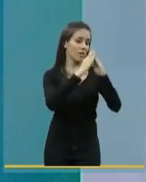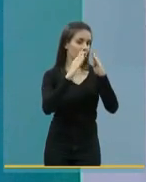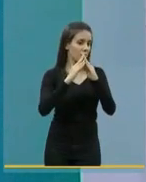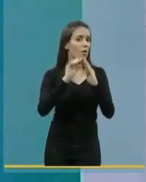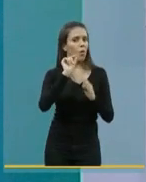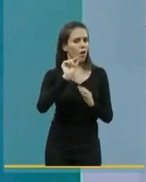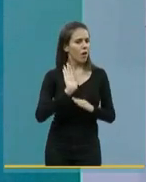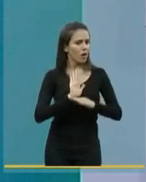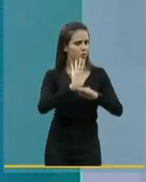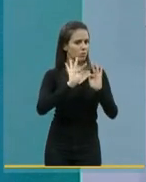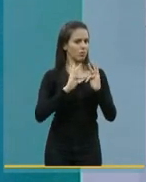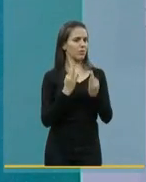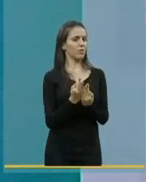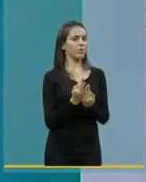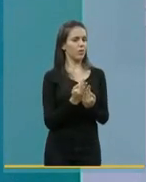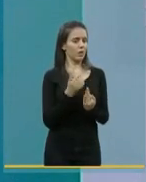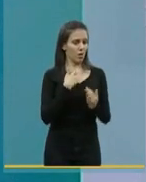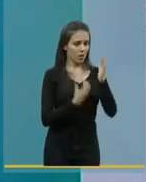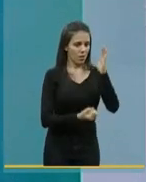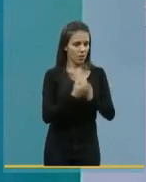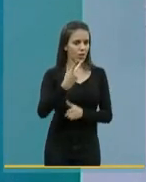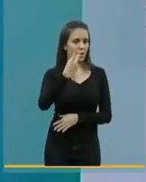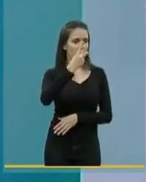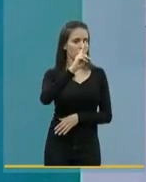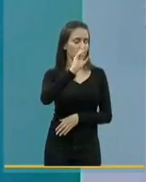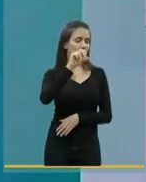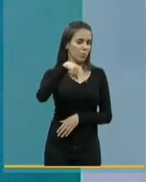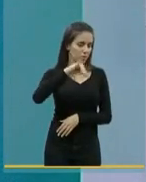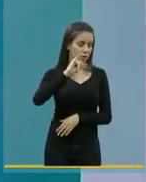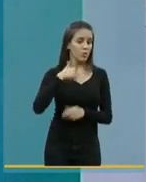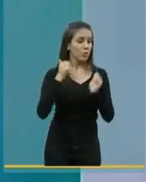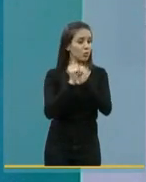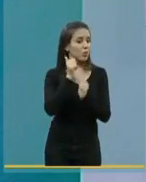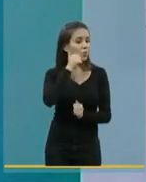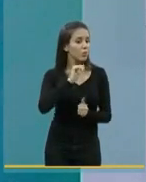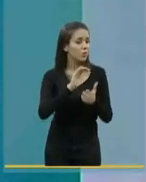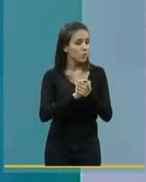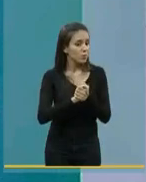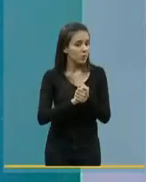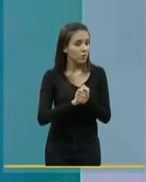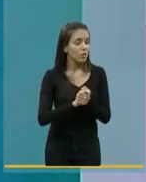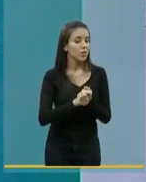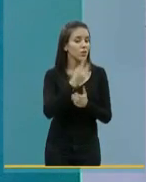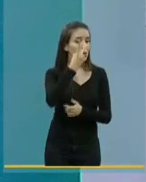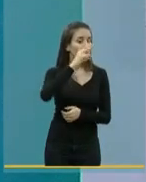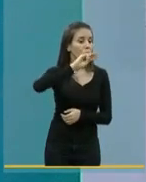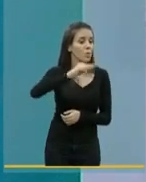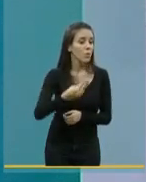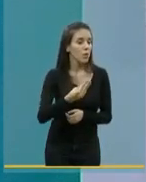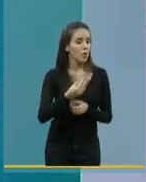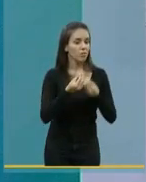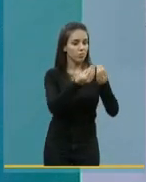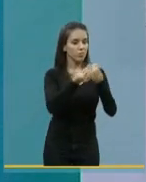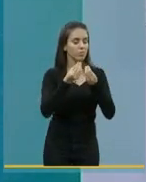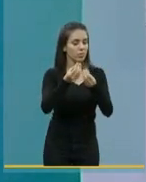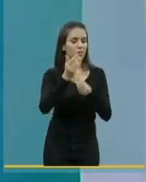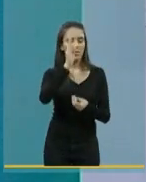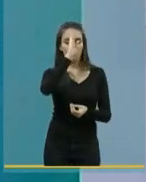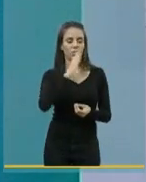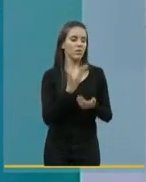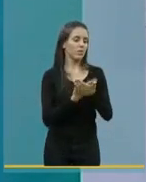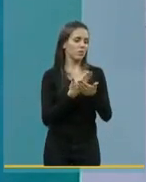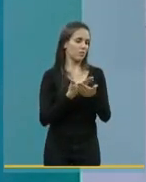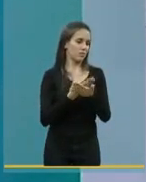família eu criei o prouni eu e minha esposa 2 milhões de bolsas concedidas a jovens de baixa